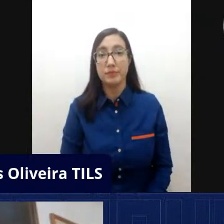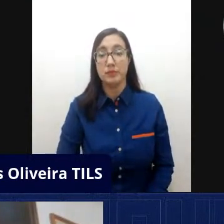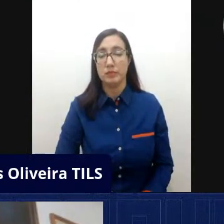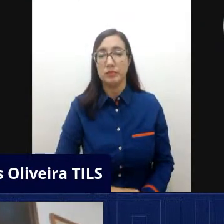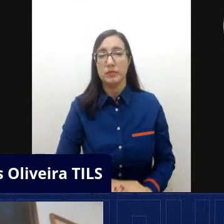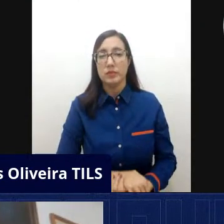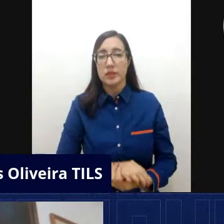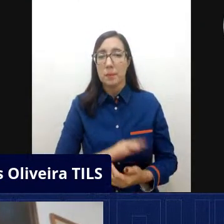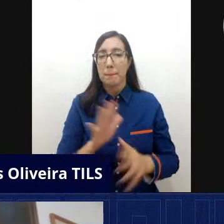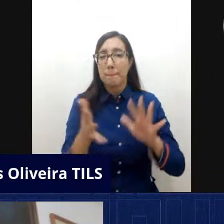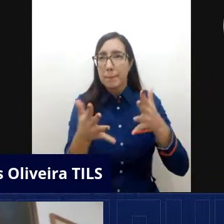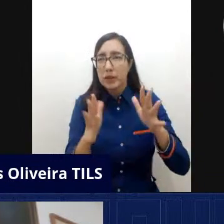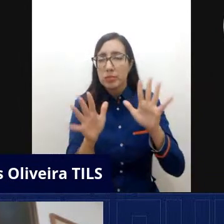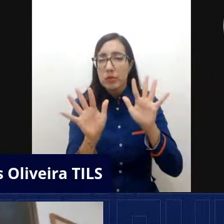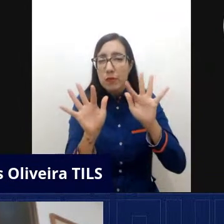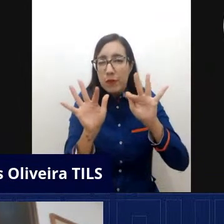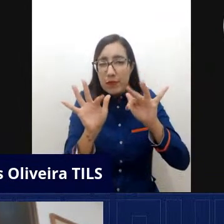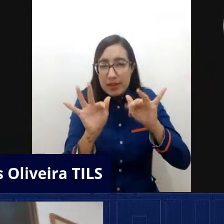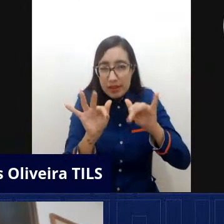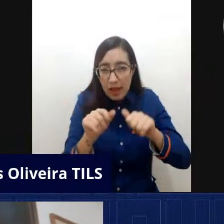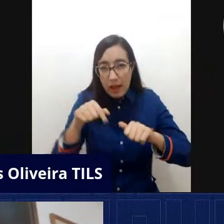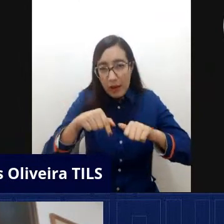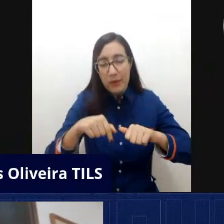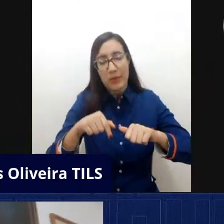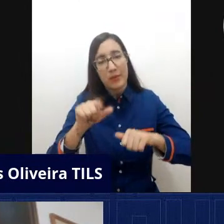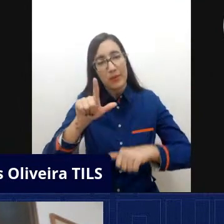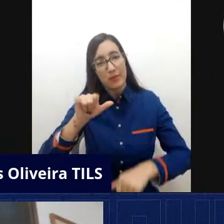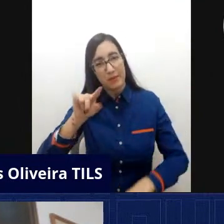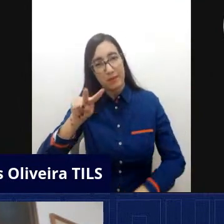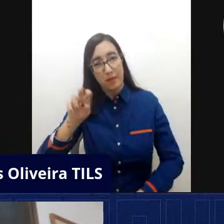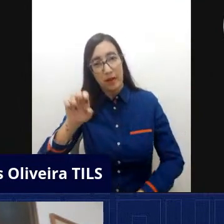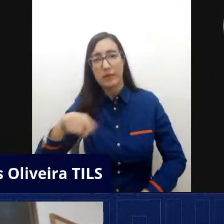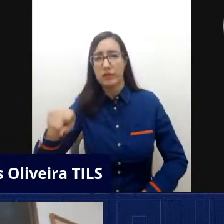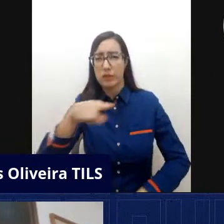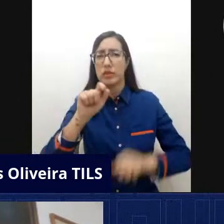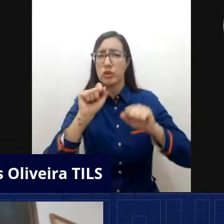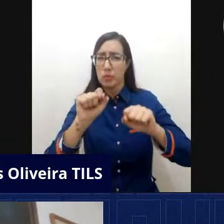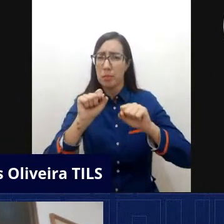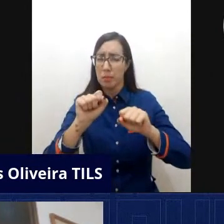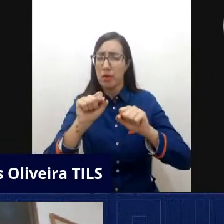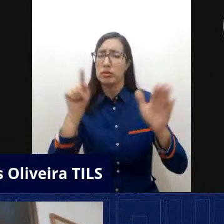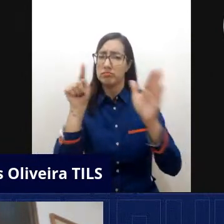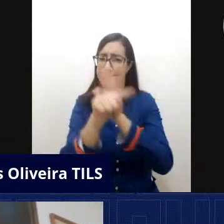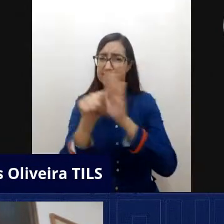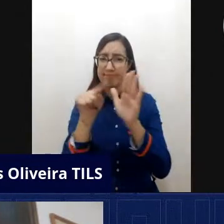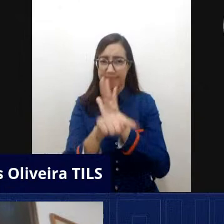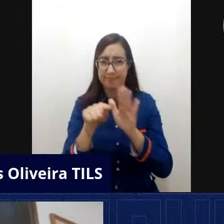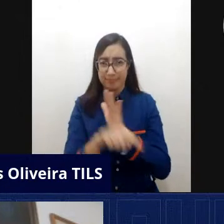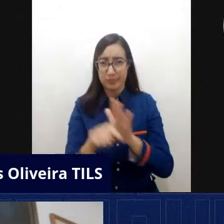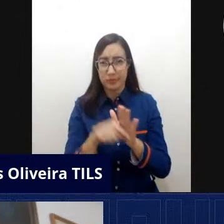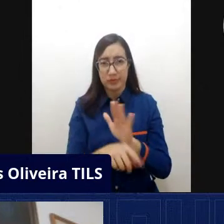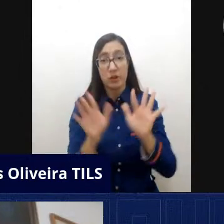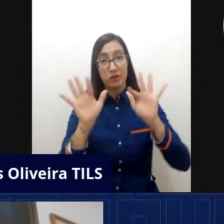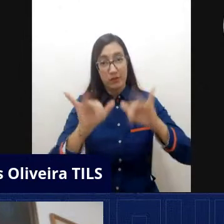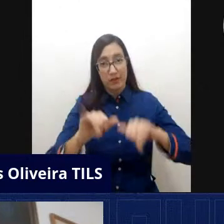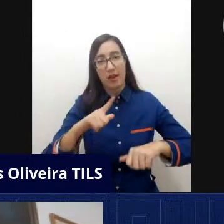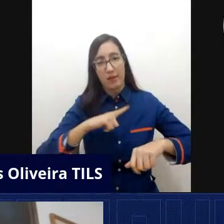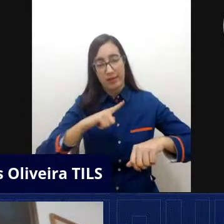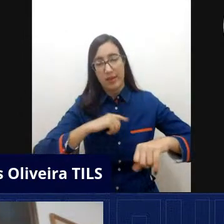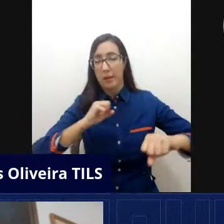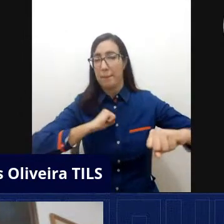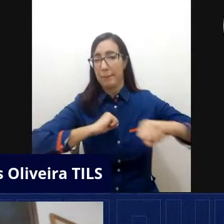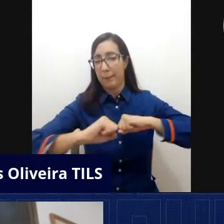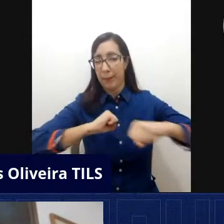aí vocês vão poder tirar dúvidas, né, com as nossas convidadas, e a gente vai poder aqui pensar junto, né, quais são as estratégias, né, junto à